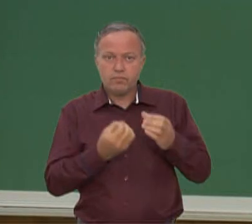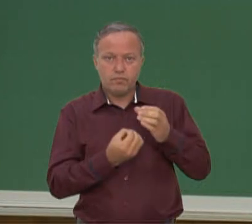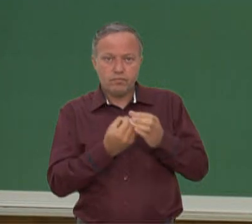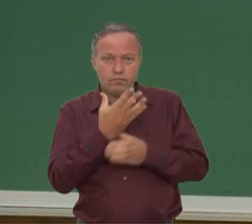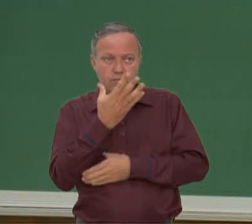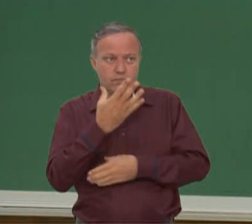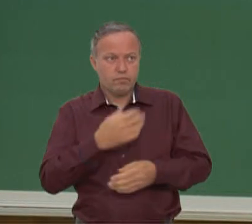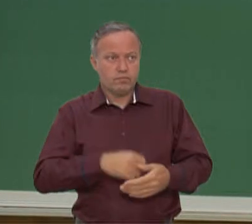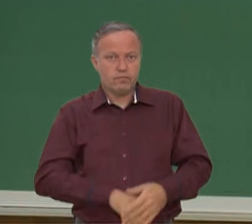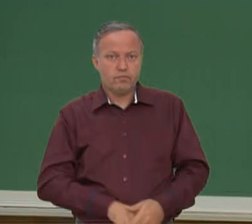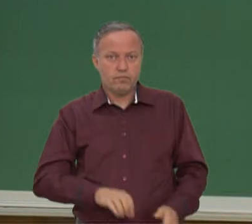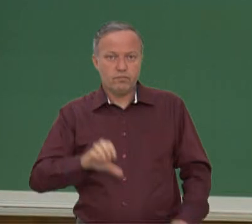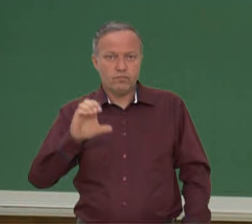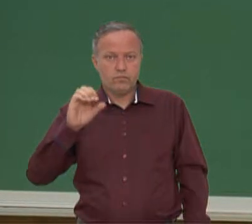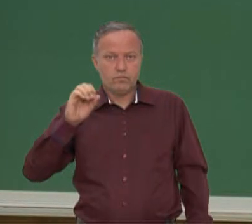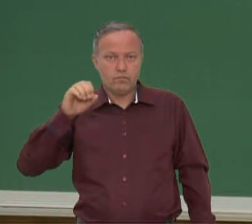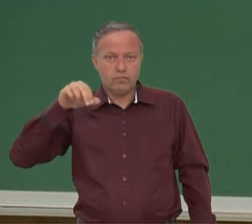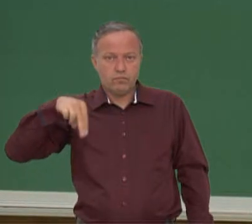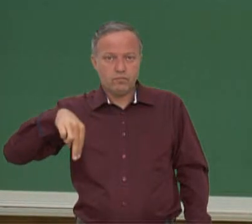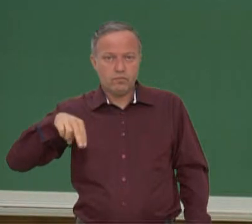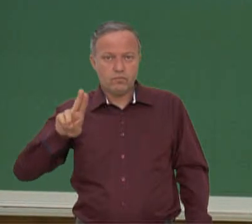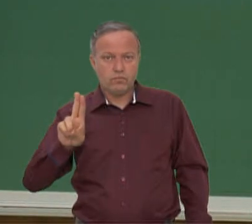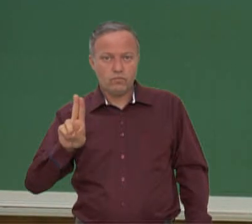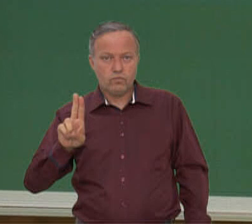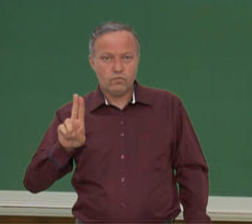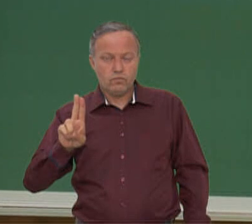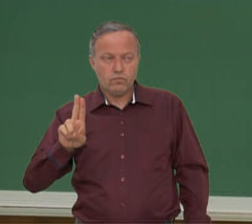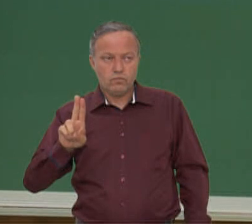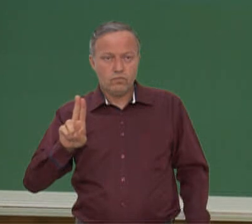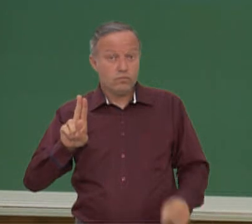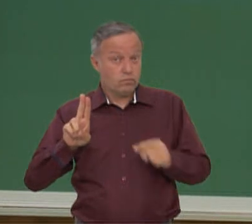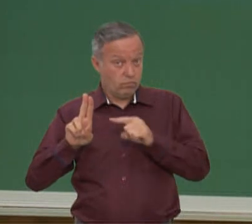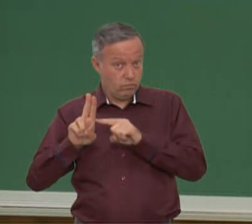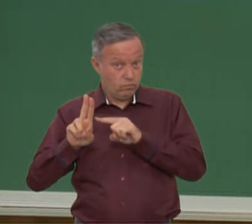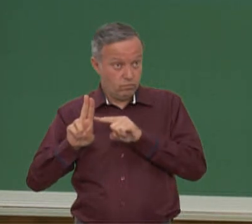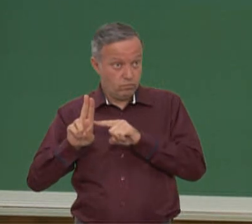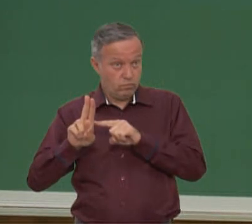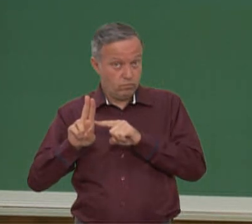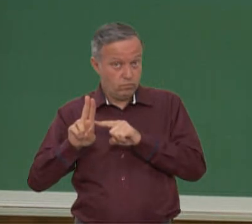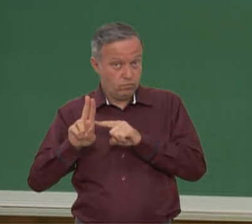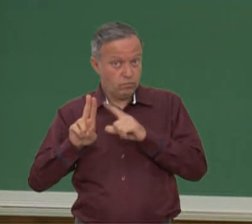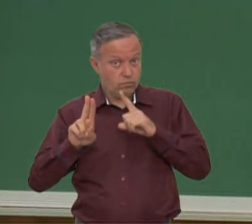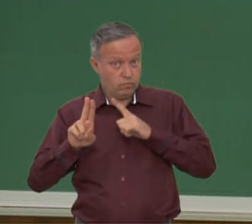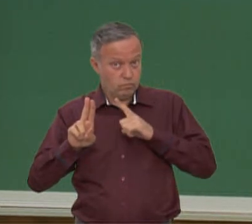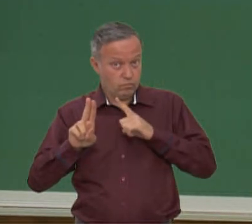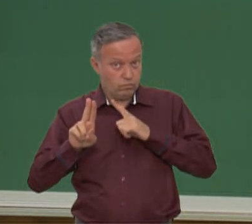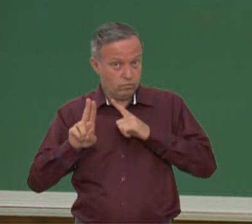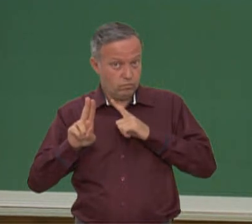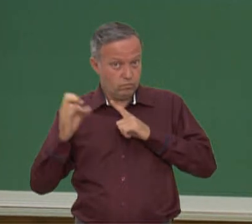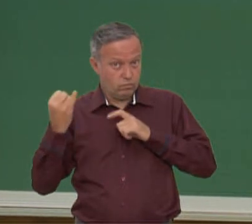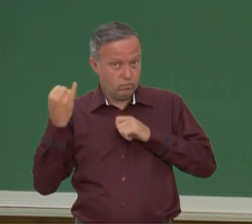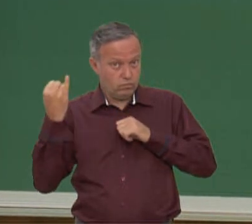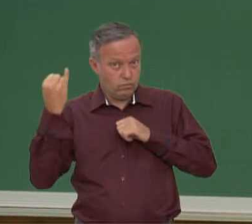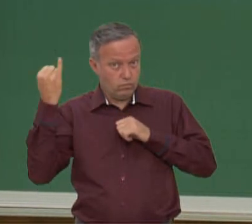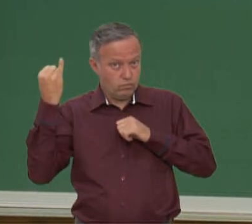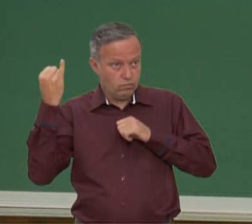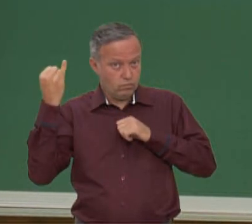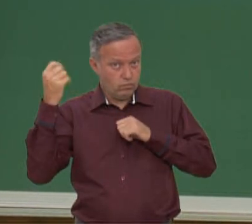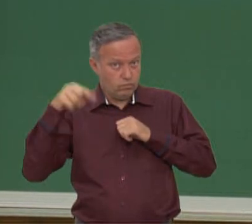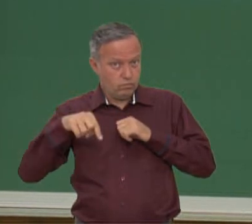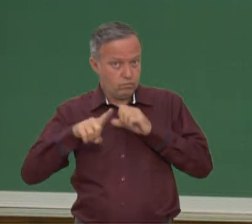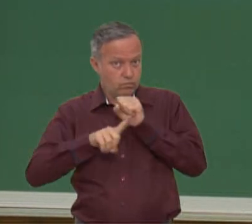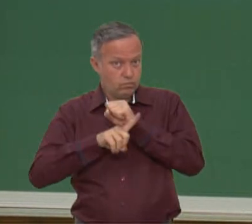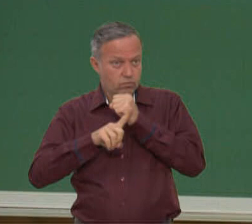da ONU, então a Organização das Nações Unidas. Então, a ONU, ela tem como principal objetivo